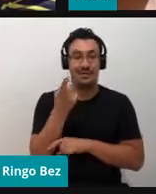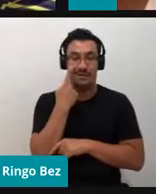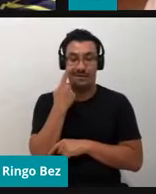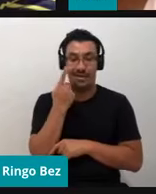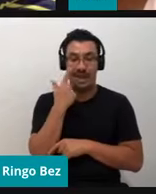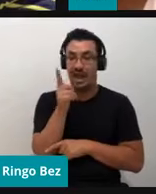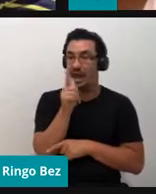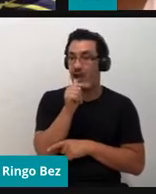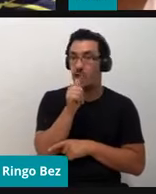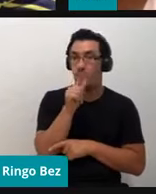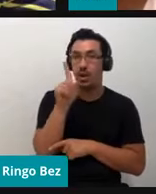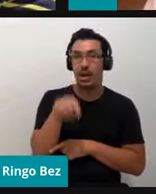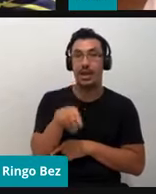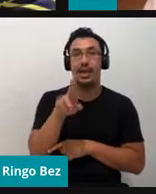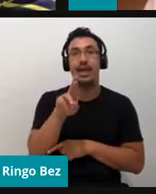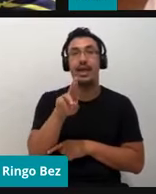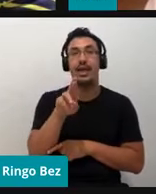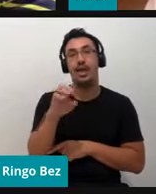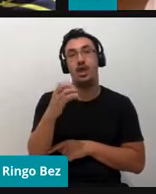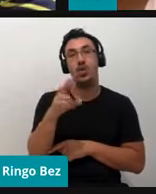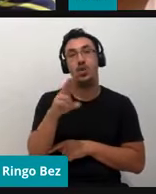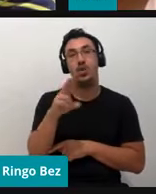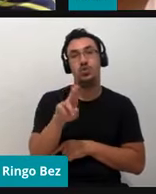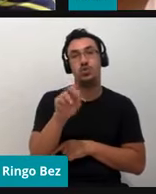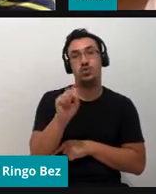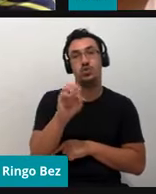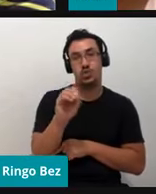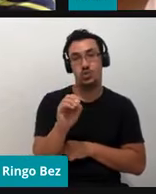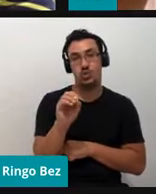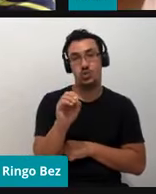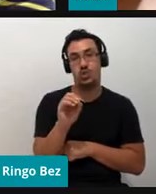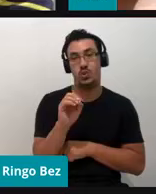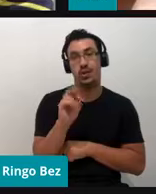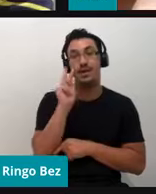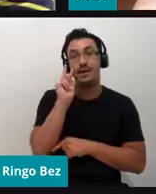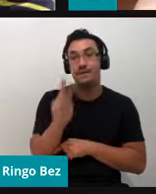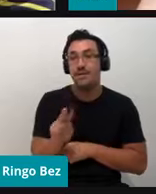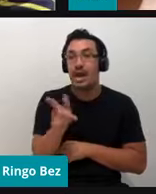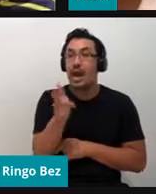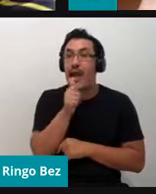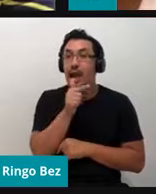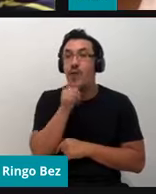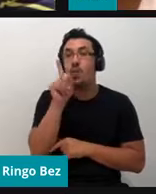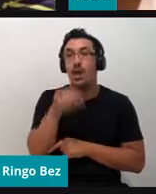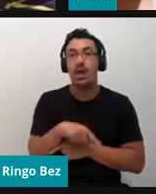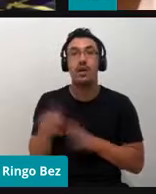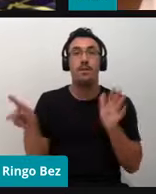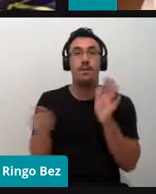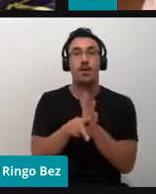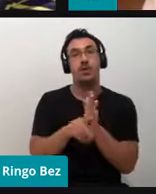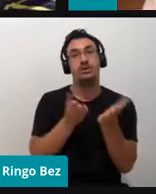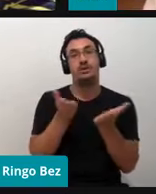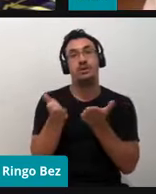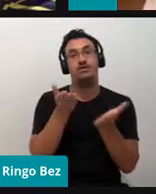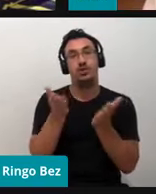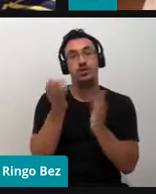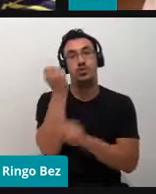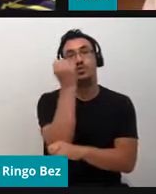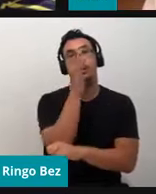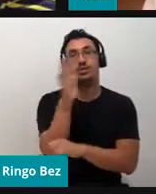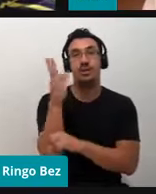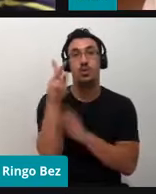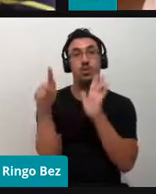um recurso, mas temos que começar a encarar a água como um serviço ambiental prestado pela